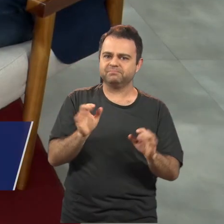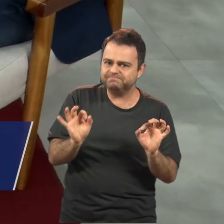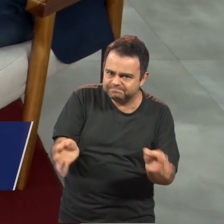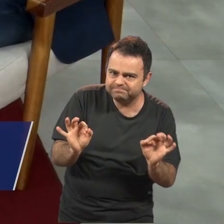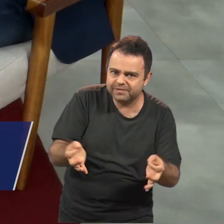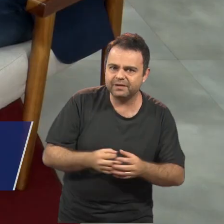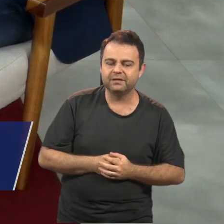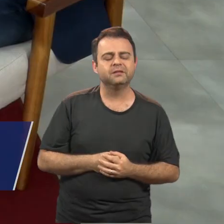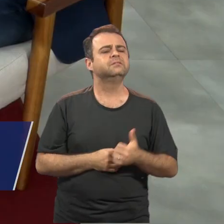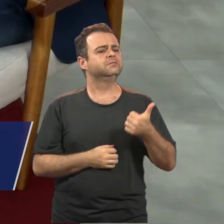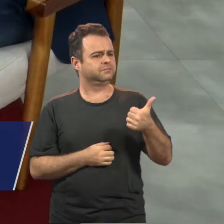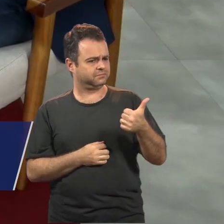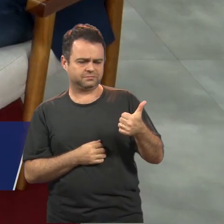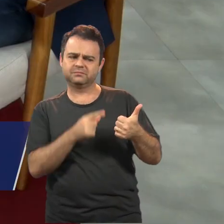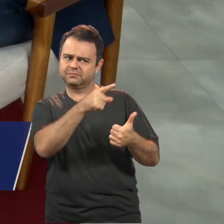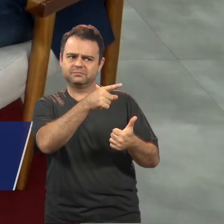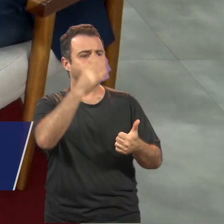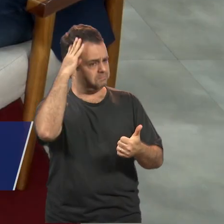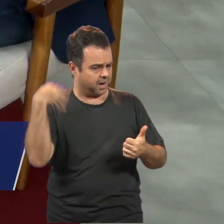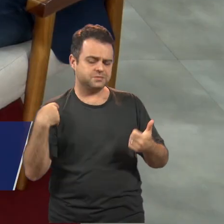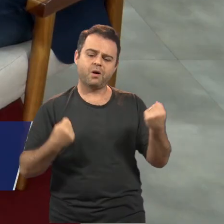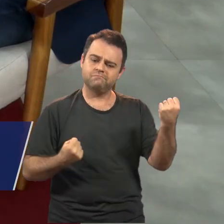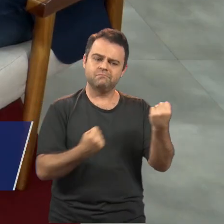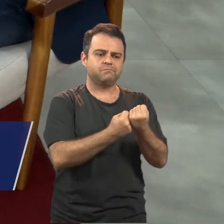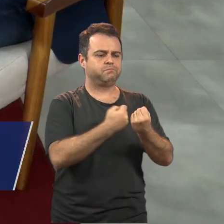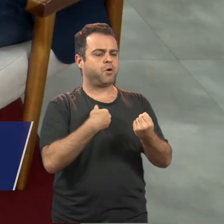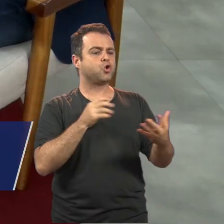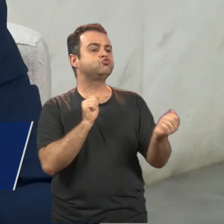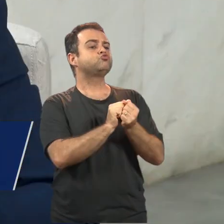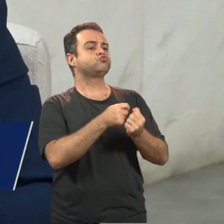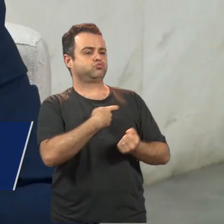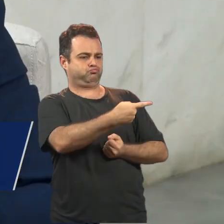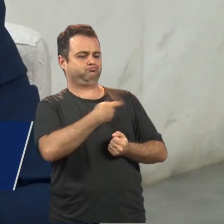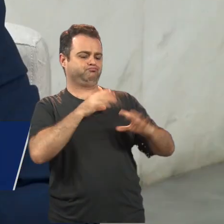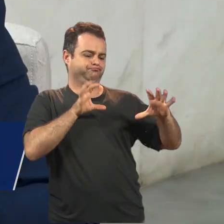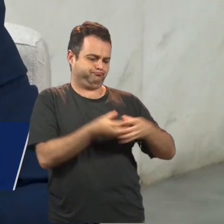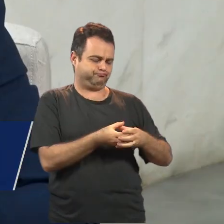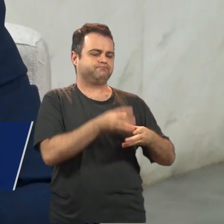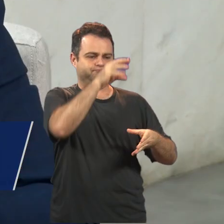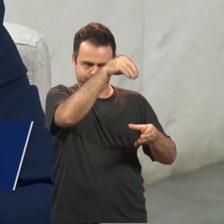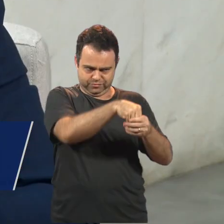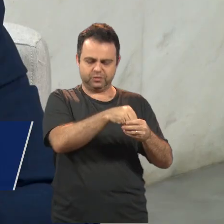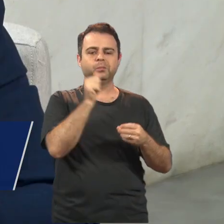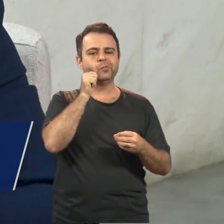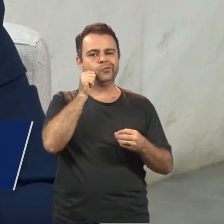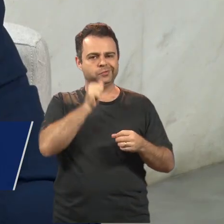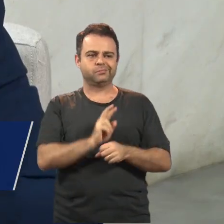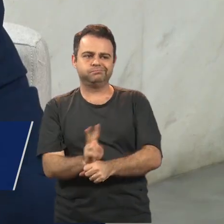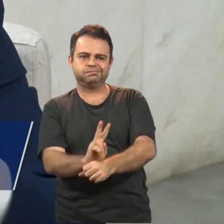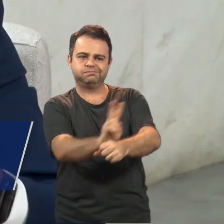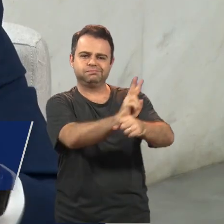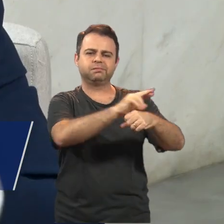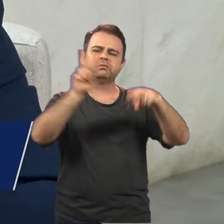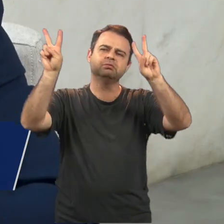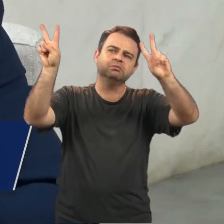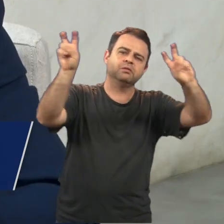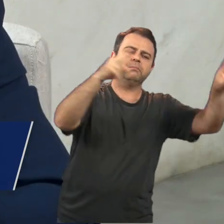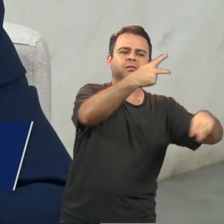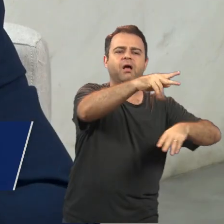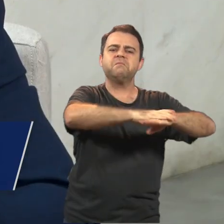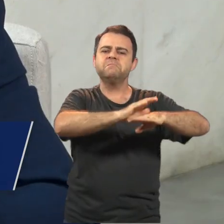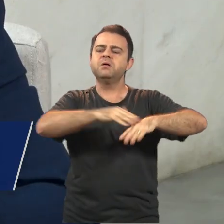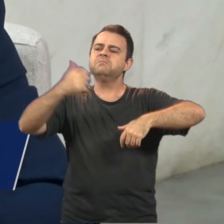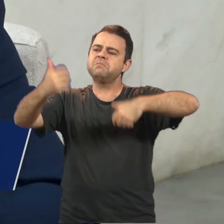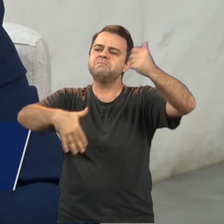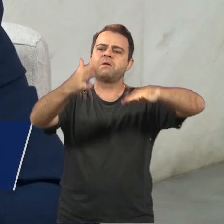também, sou representante da Comissão da Mulher junto com ela e apoio ela em todas as causas e campanhas que ela realiza, a